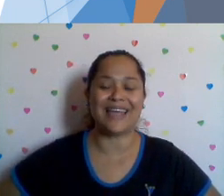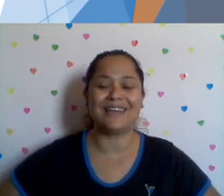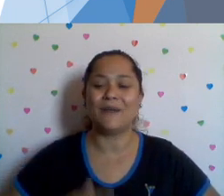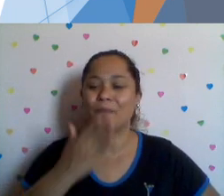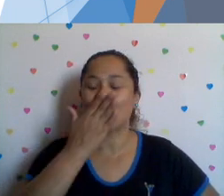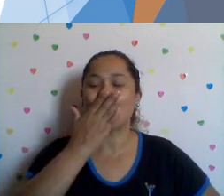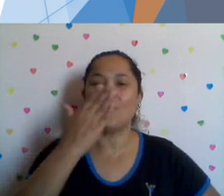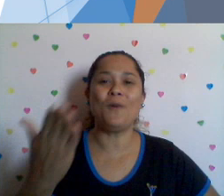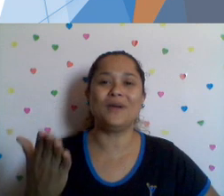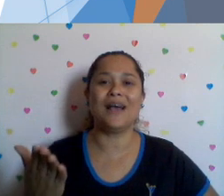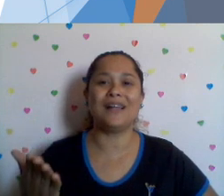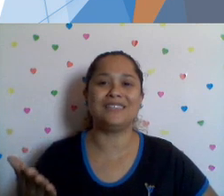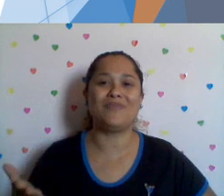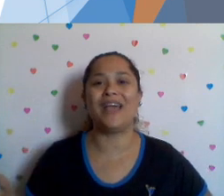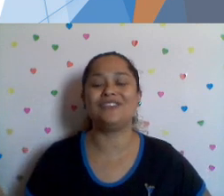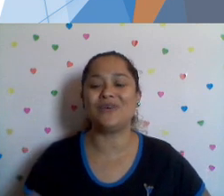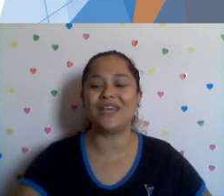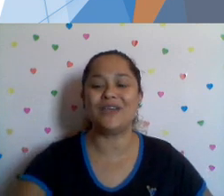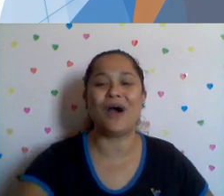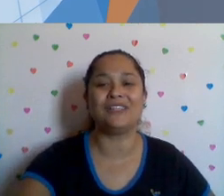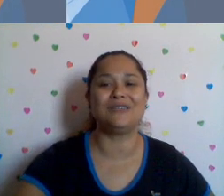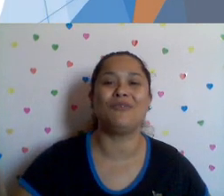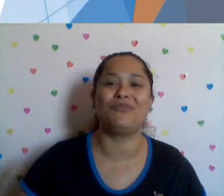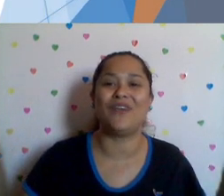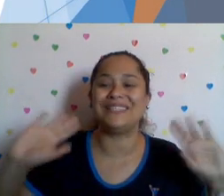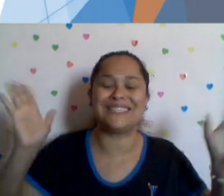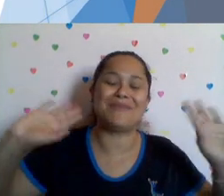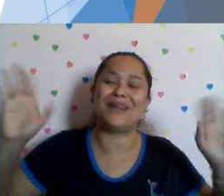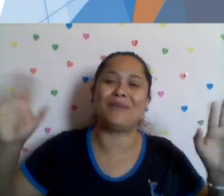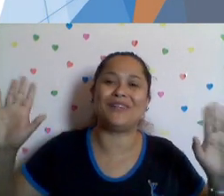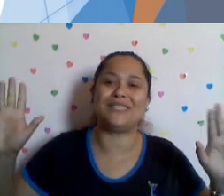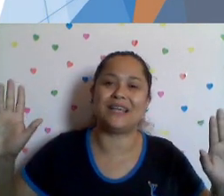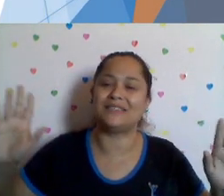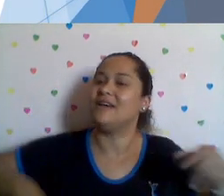historinha, hein? Um grande beijo e ótimo